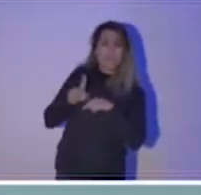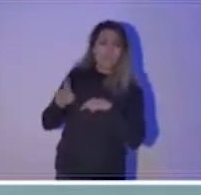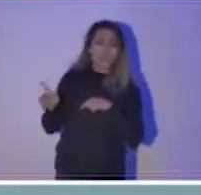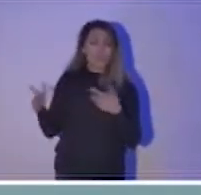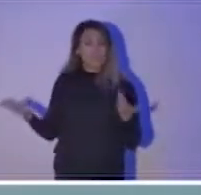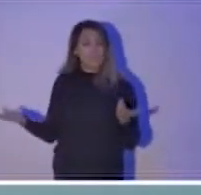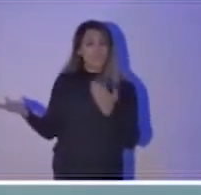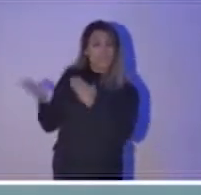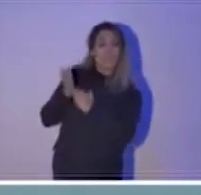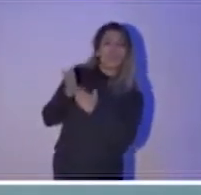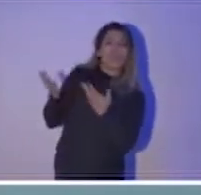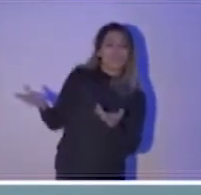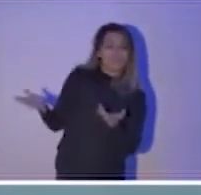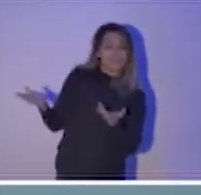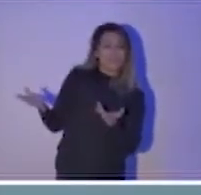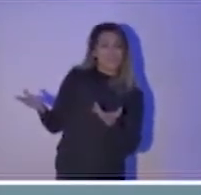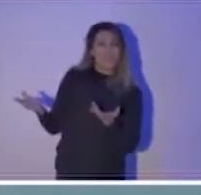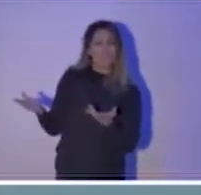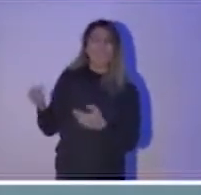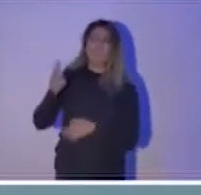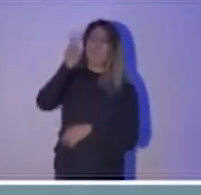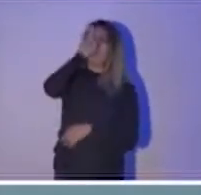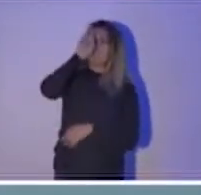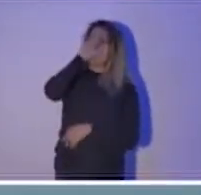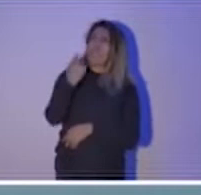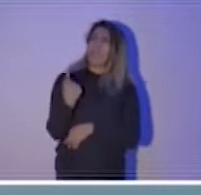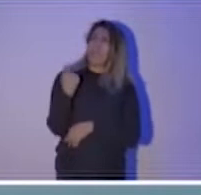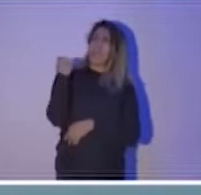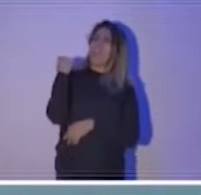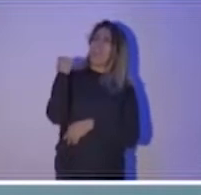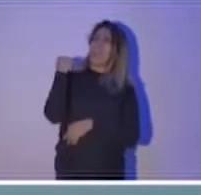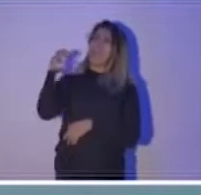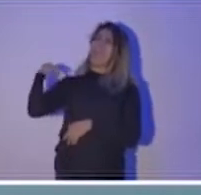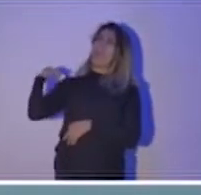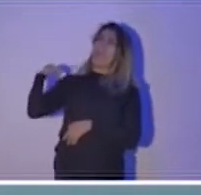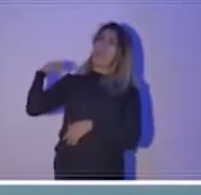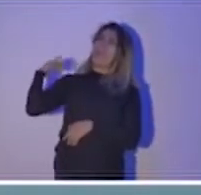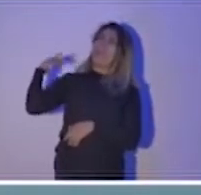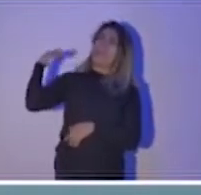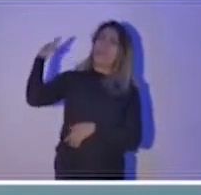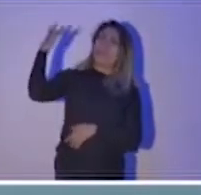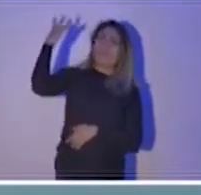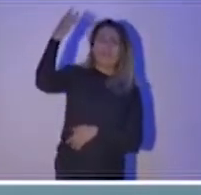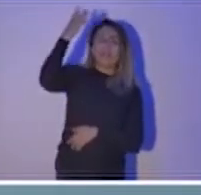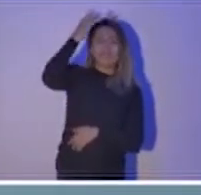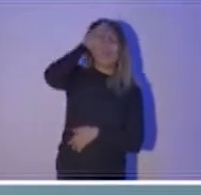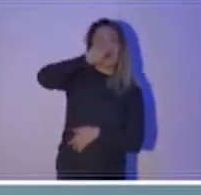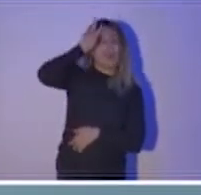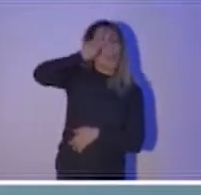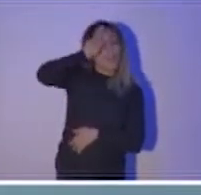Pensar assim, lembrar dessa história, me faz pensar por que que esse encontro reúne